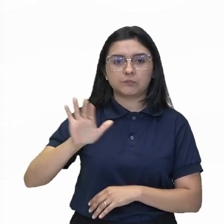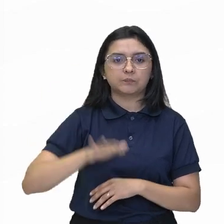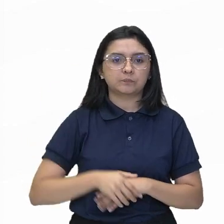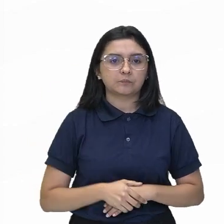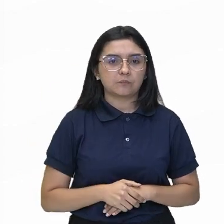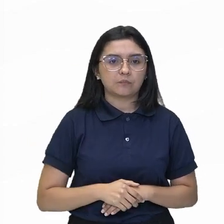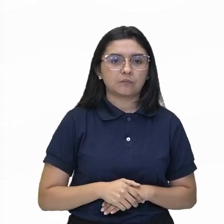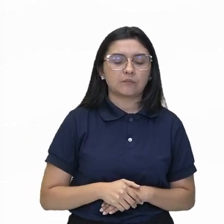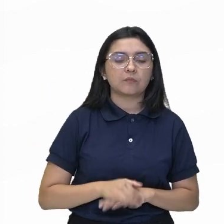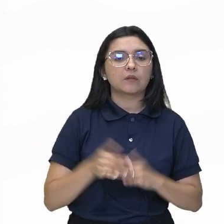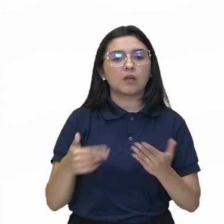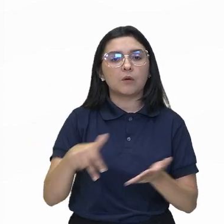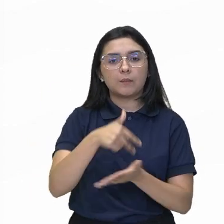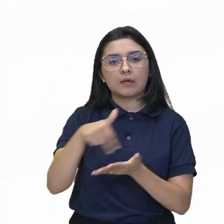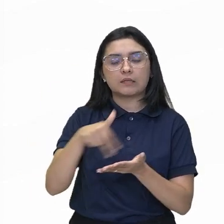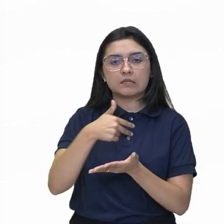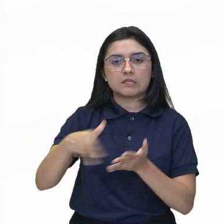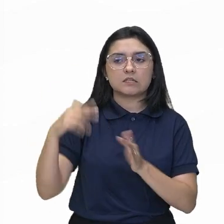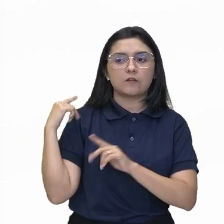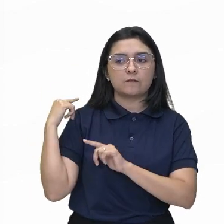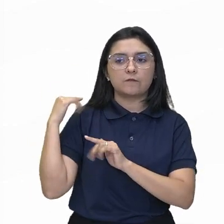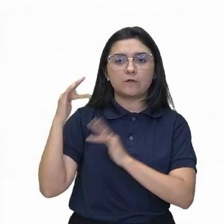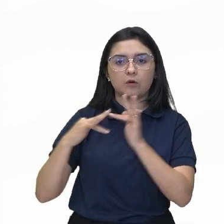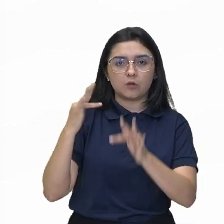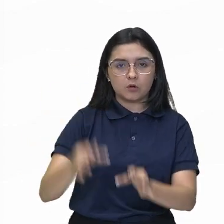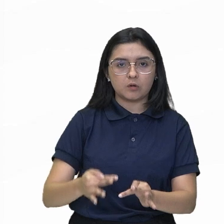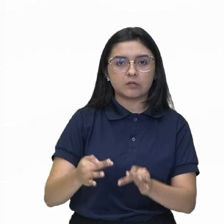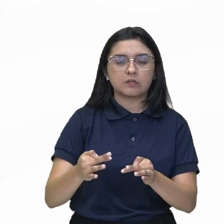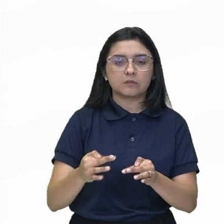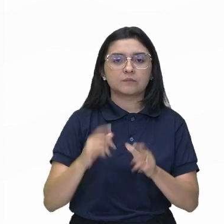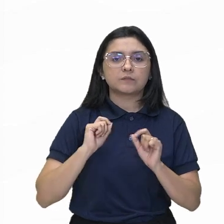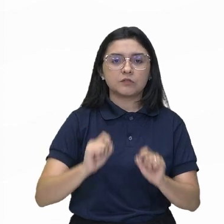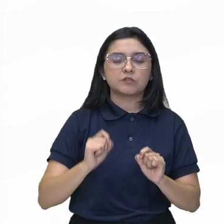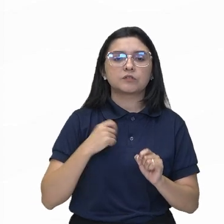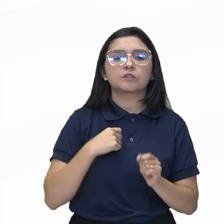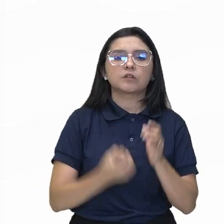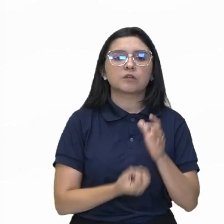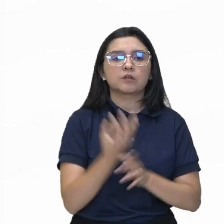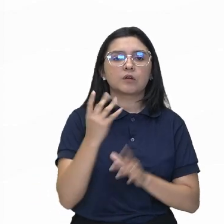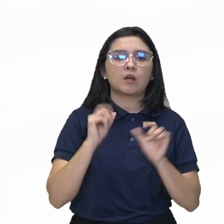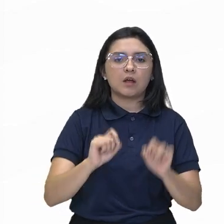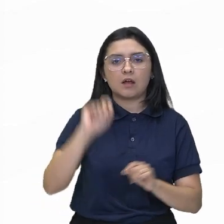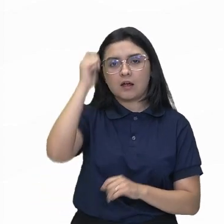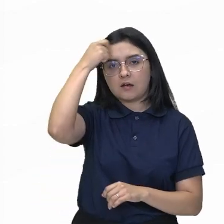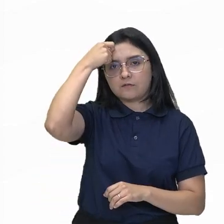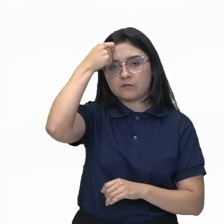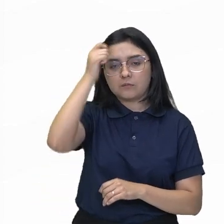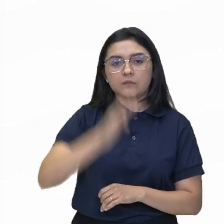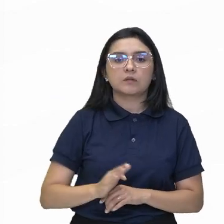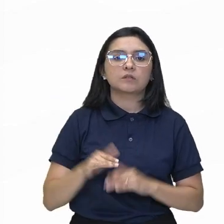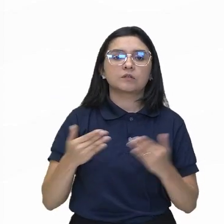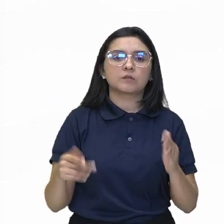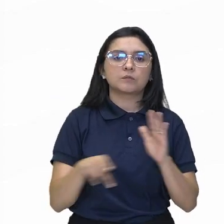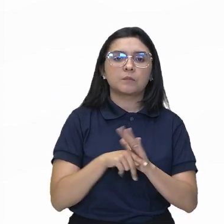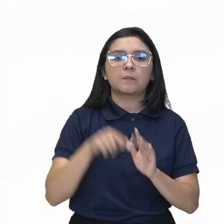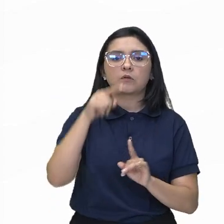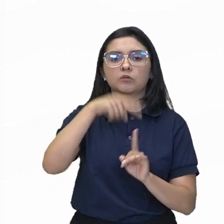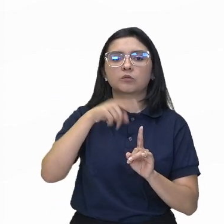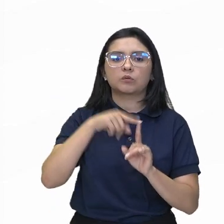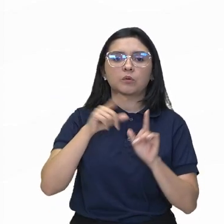é uma dança folclórica de origem afro-brasileira, típica do estado